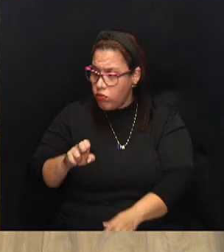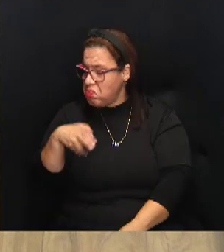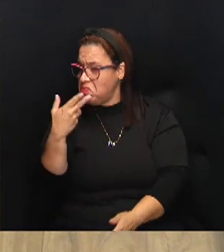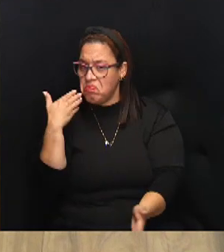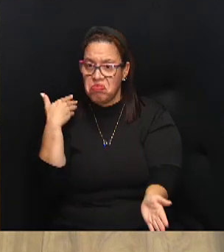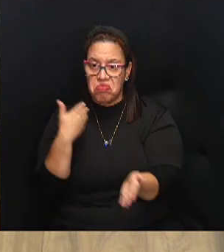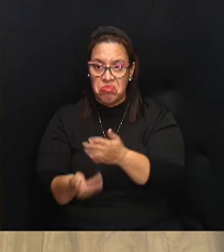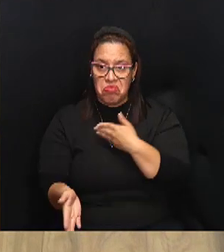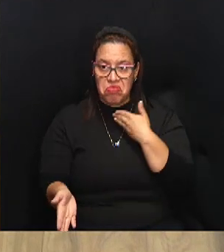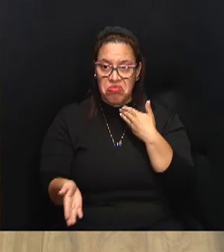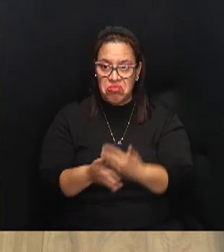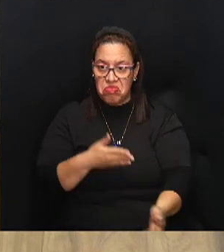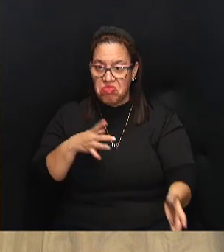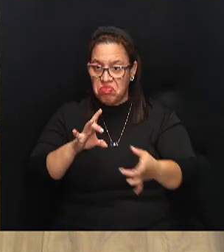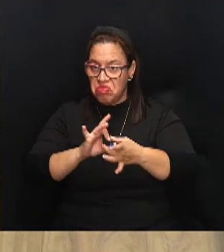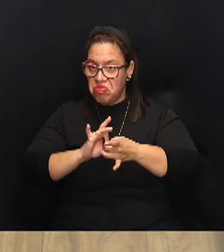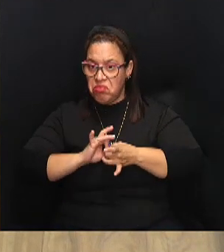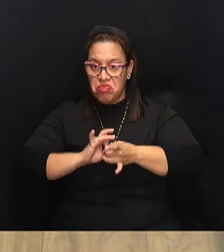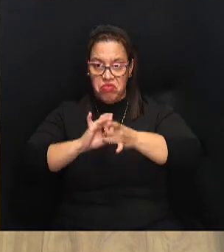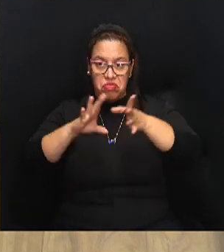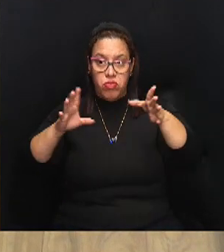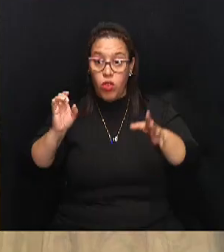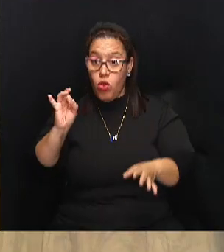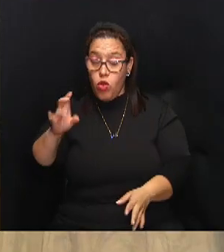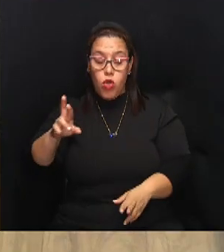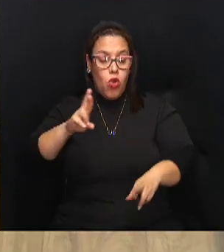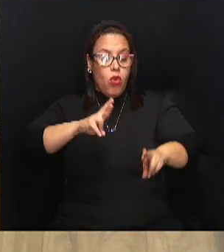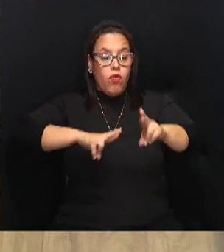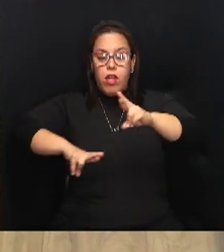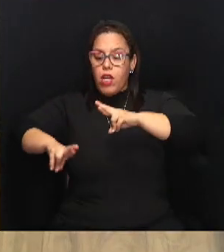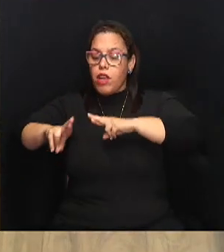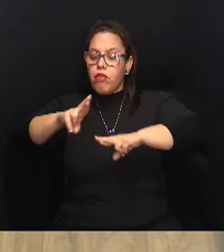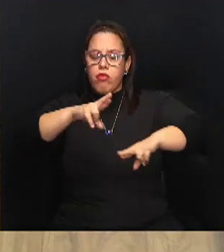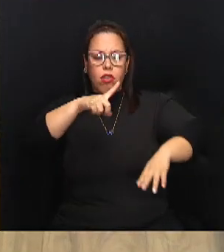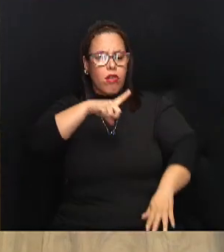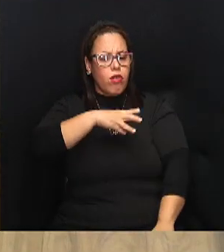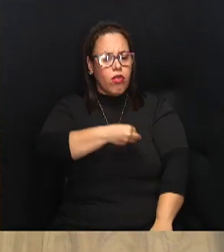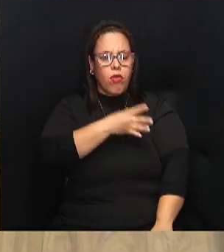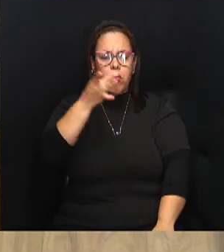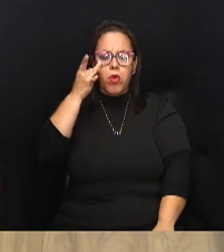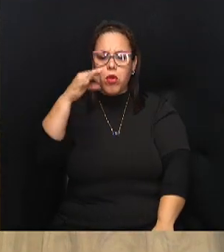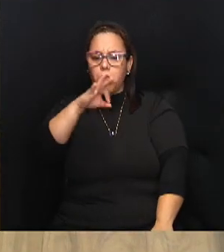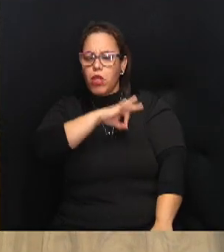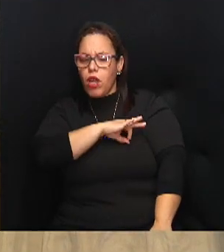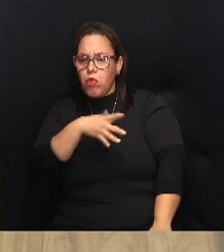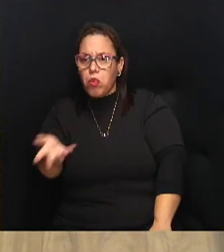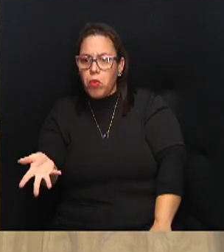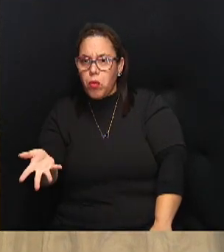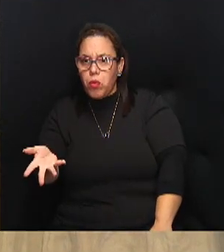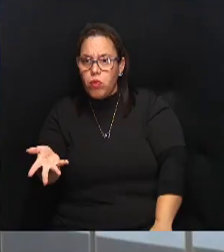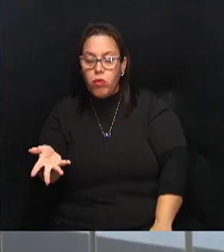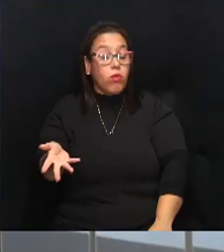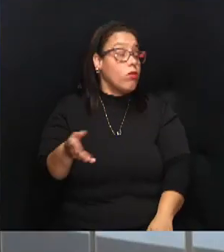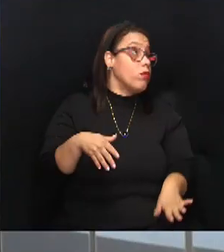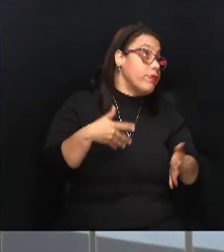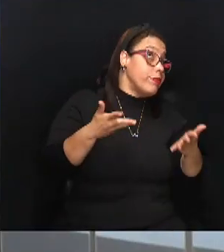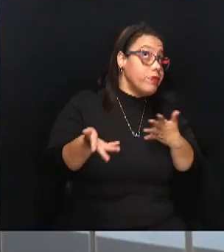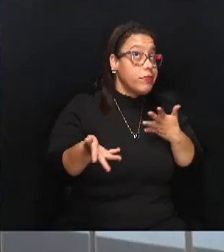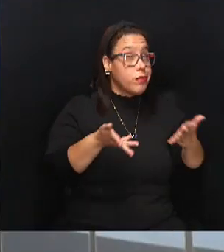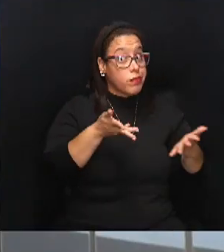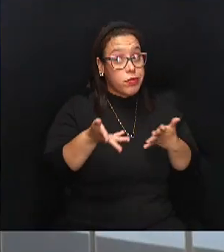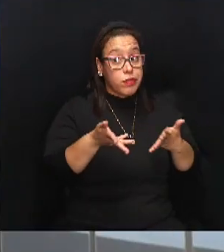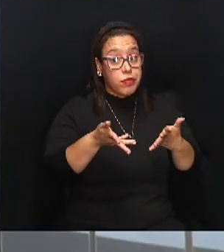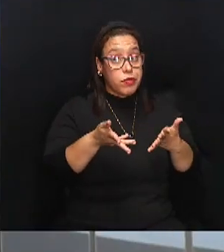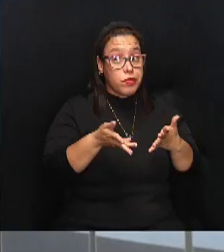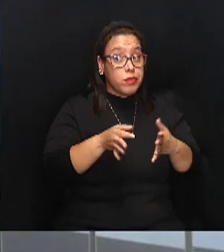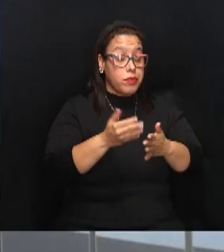um trabalho livre mesmo, às vezes só de fiscalização, de ter a presença do policial? Então, tem um